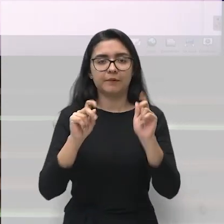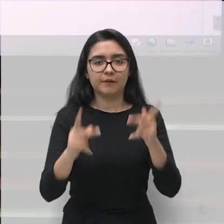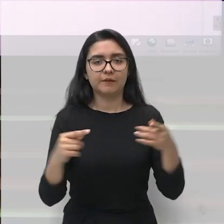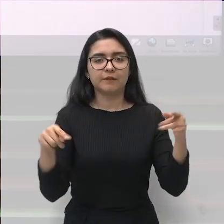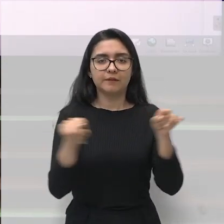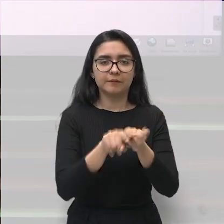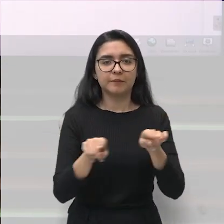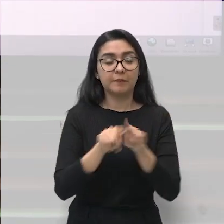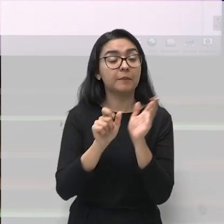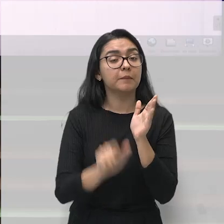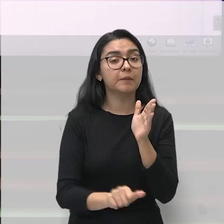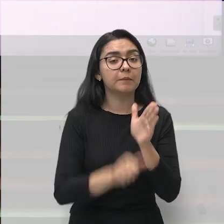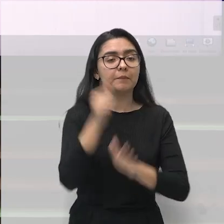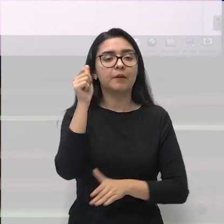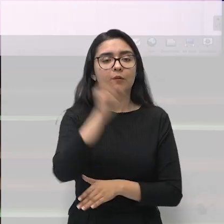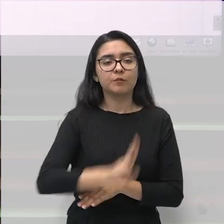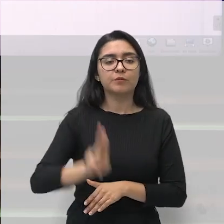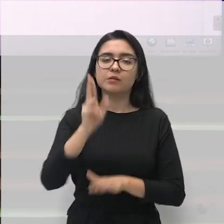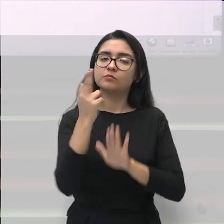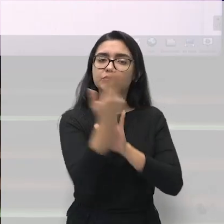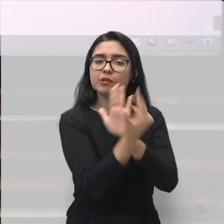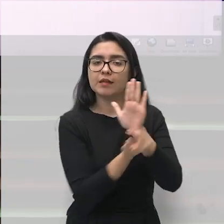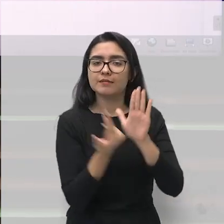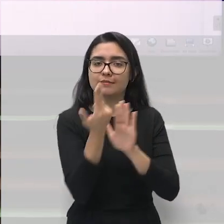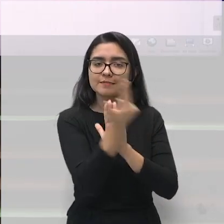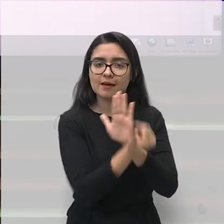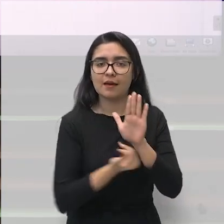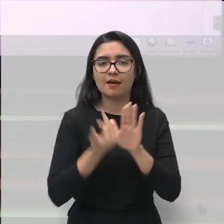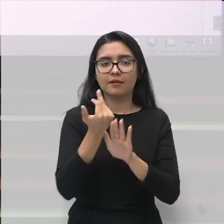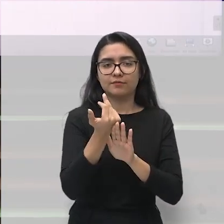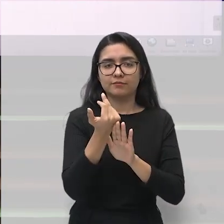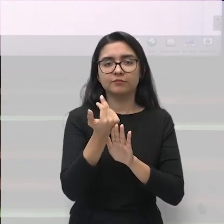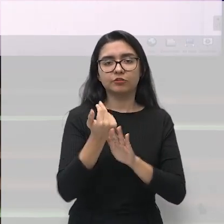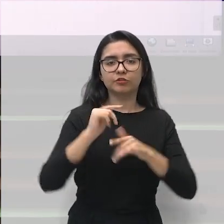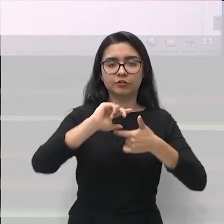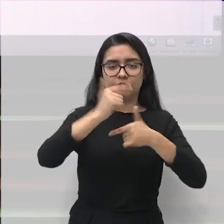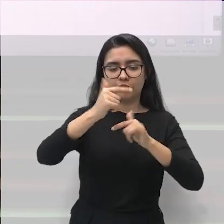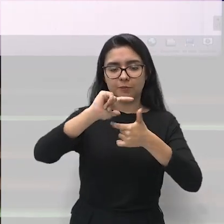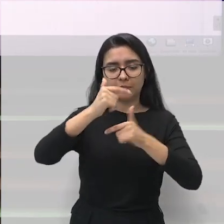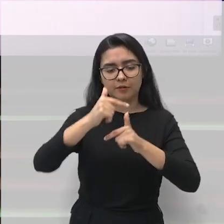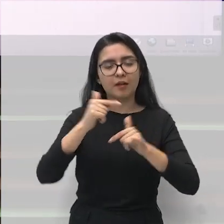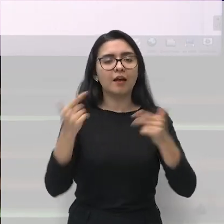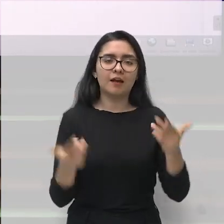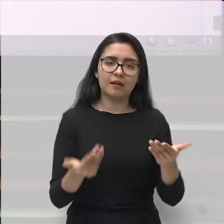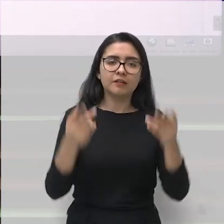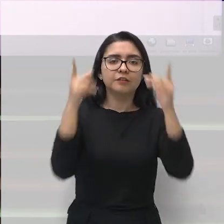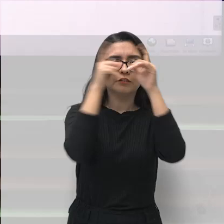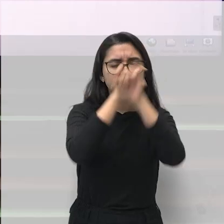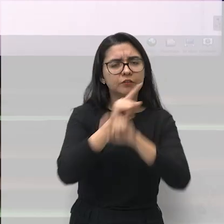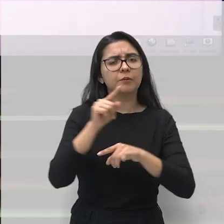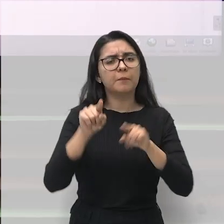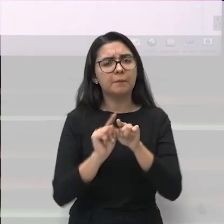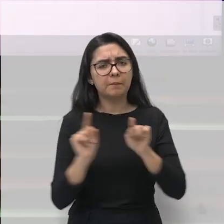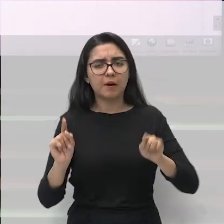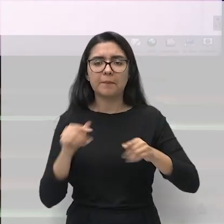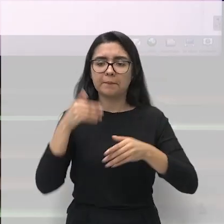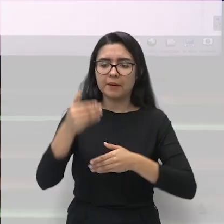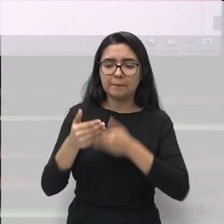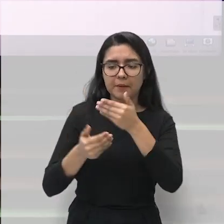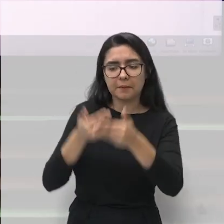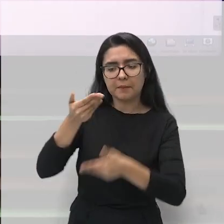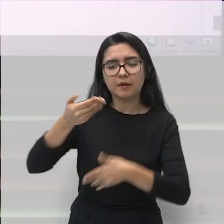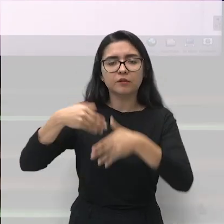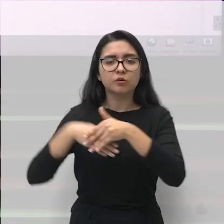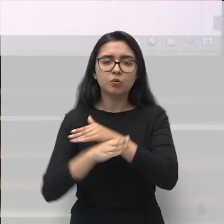Pegam pela primeira vez um instrumento de desenho geométrico e sente uma certa dificuldade. Mas à medida que você vai praticando, você